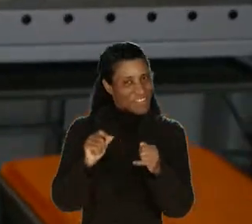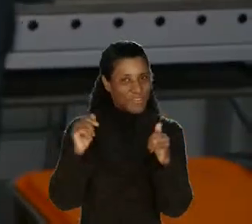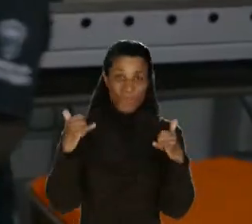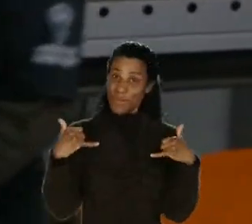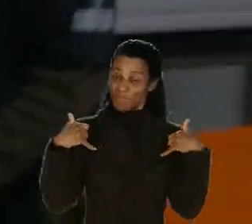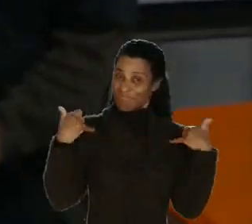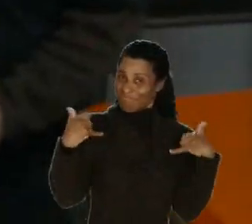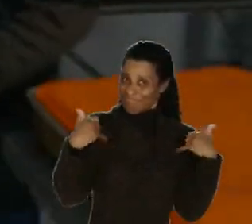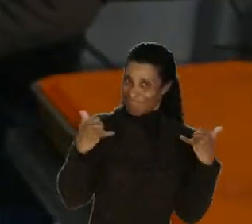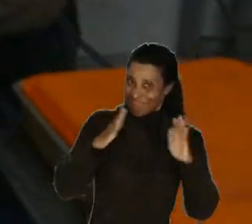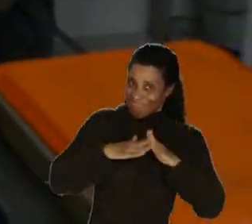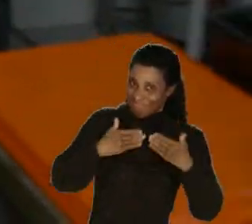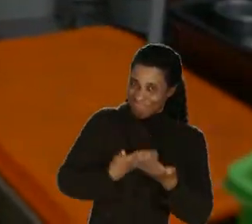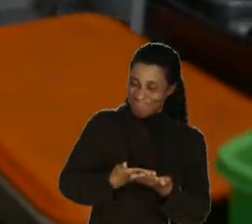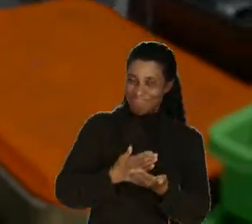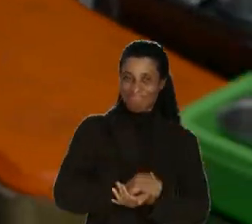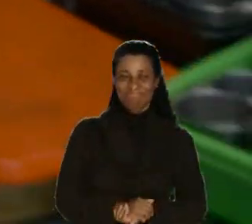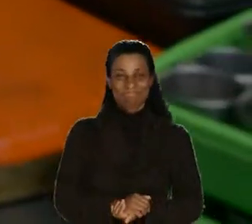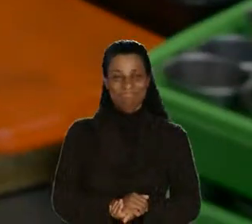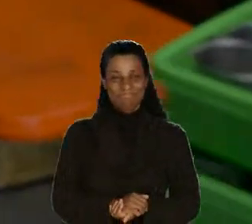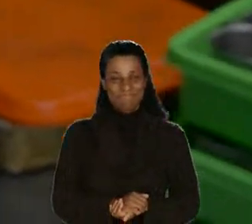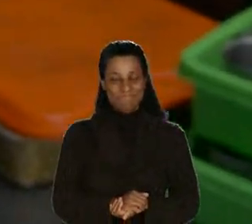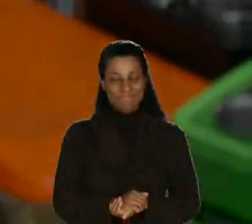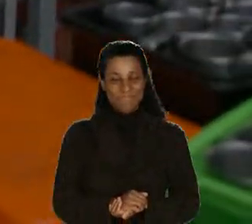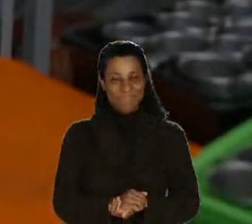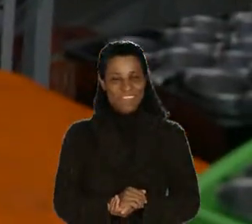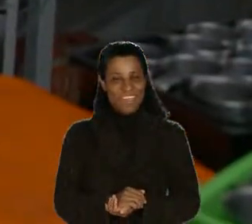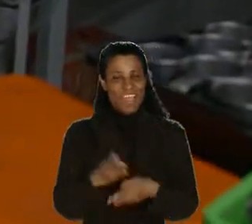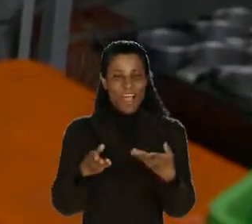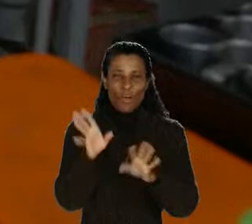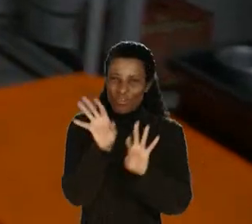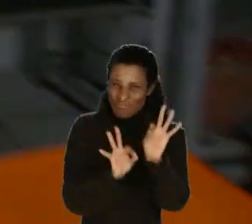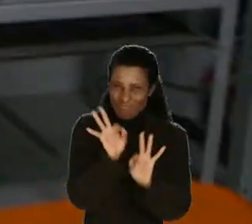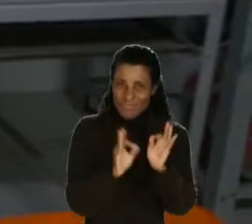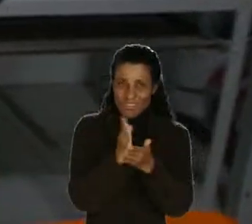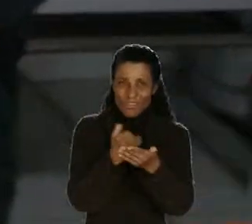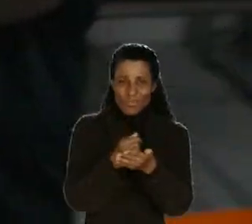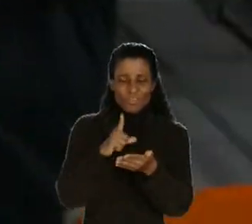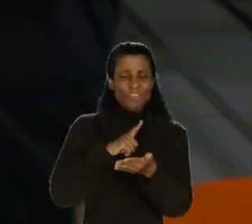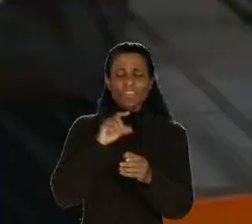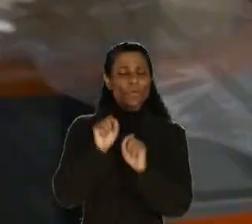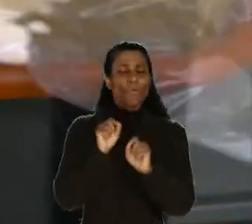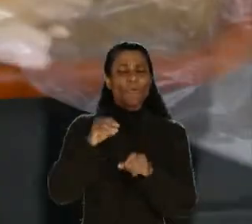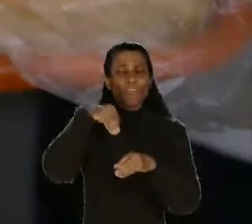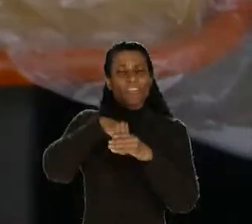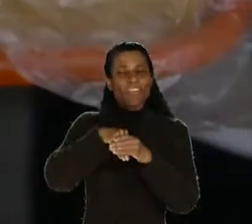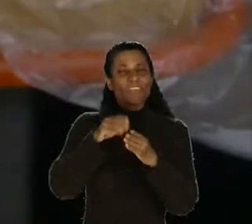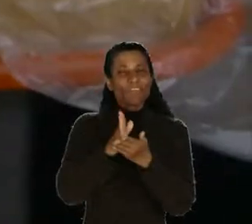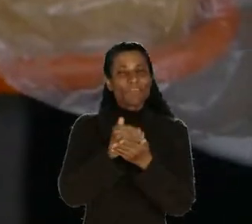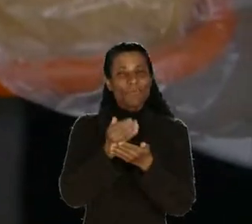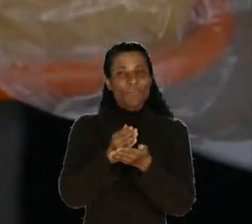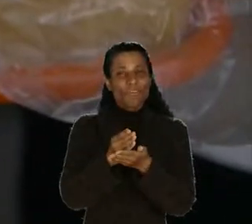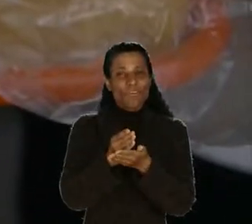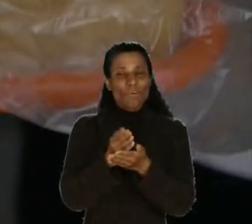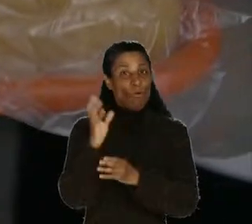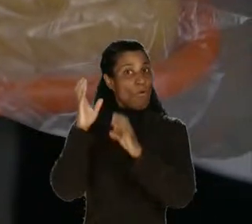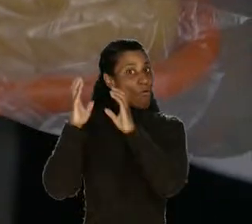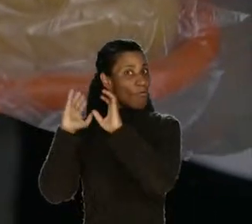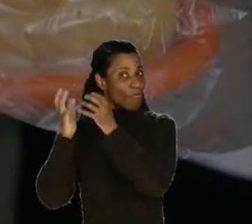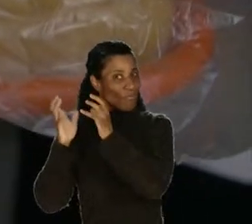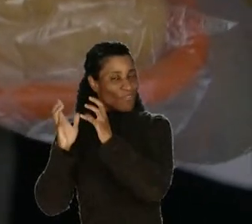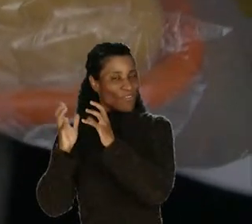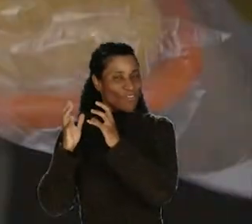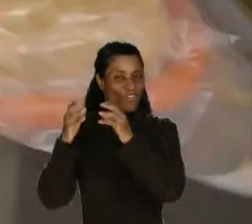ele fez para o aniversário da escola. Vamos colocar o recheio hoje. Que vai ter de recheio? Coco,